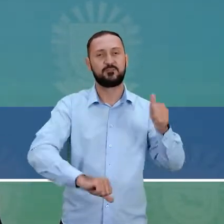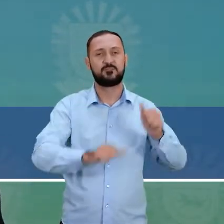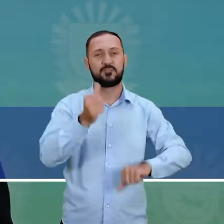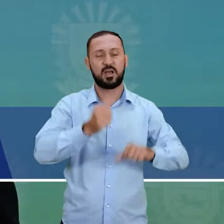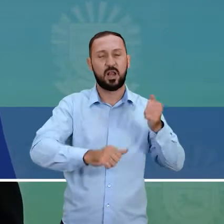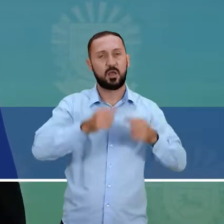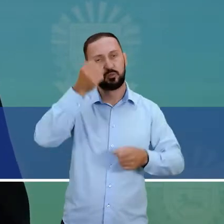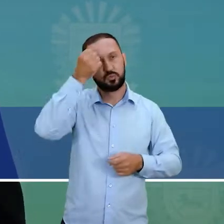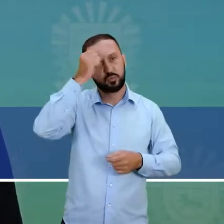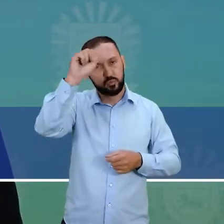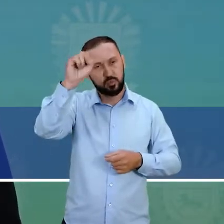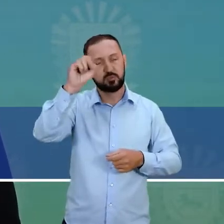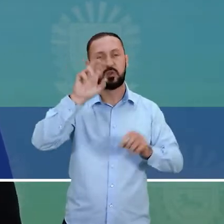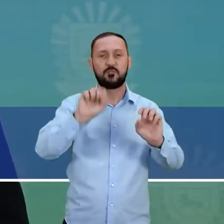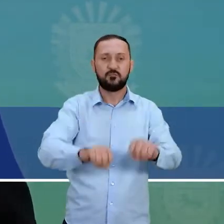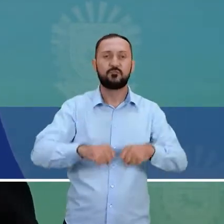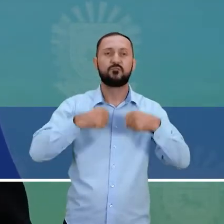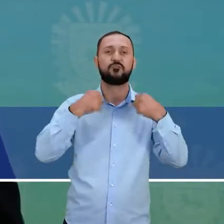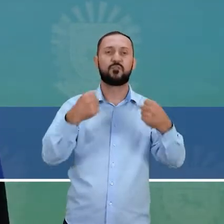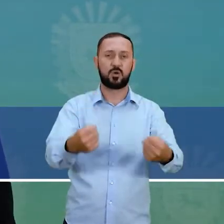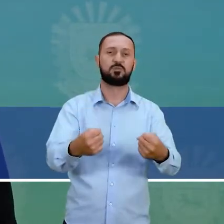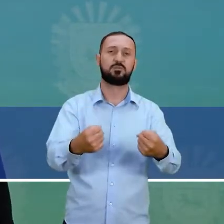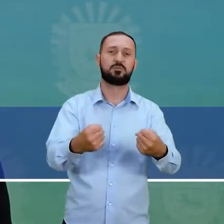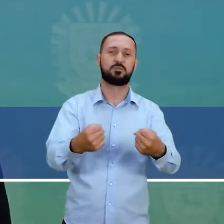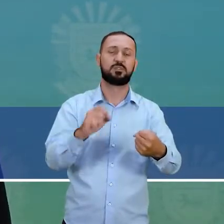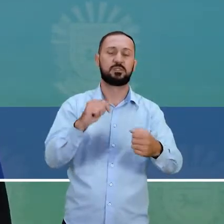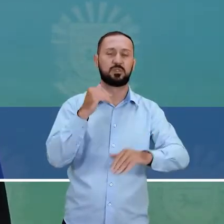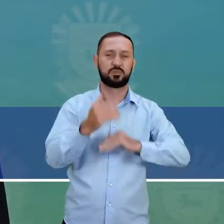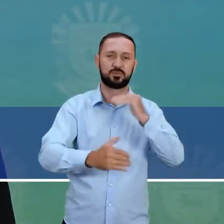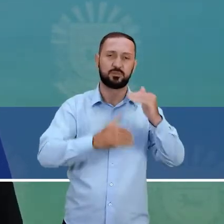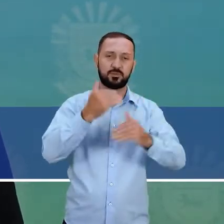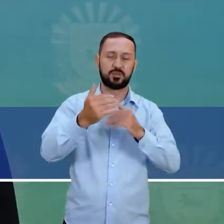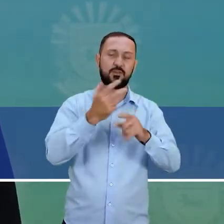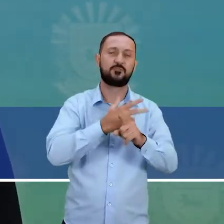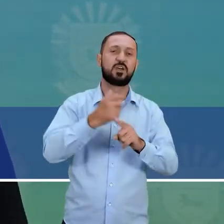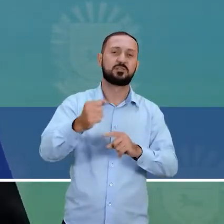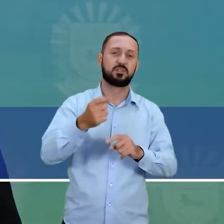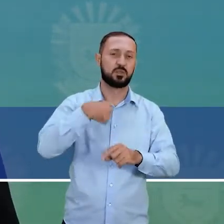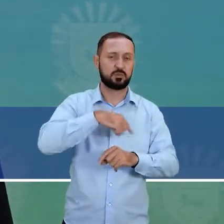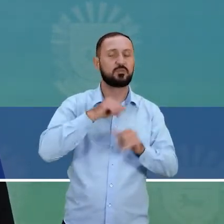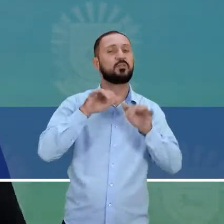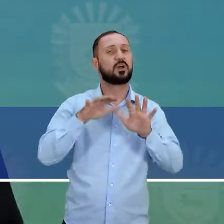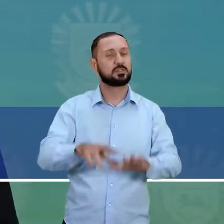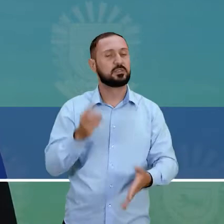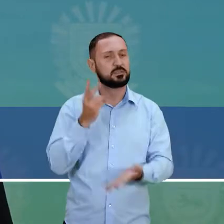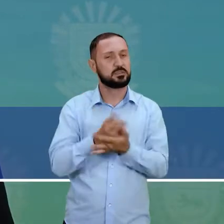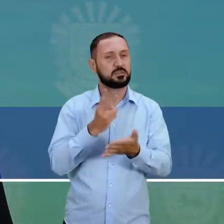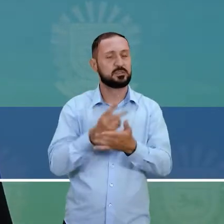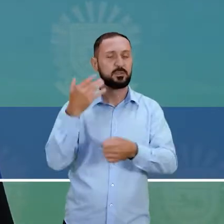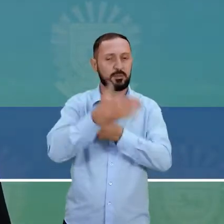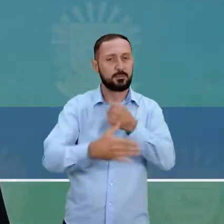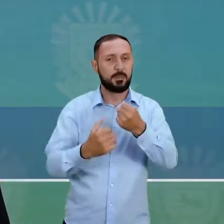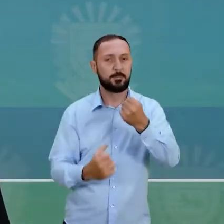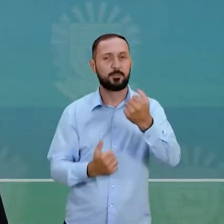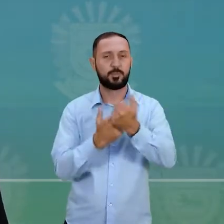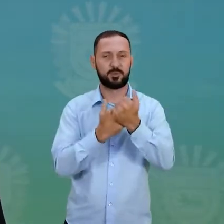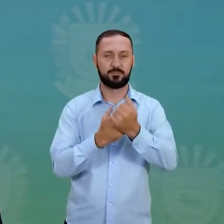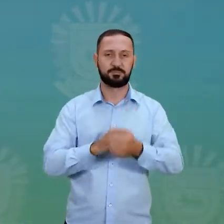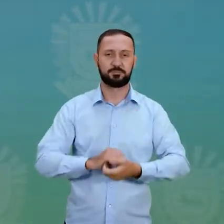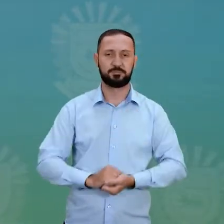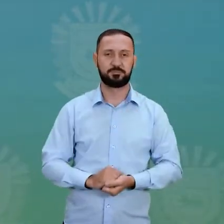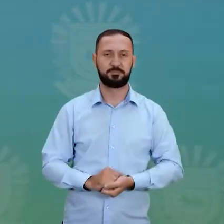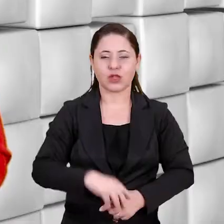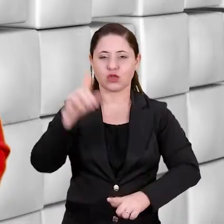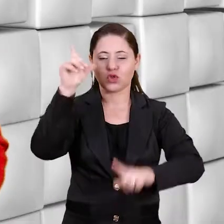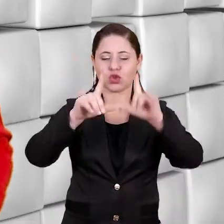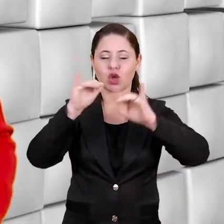tem que ser avaliado, o seu sucesso, a sua força de vontade em crescer, em vencer. E nós estaremos aqui sempre para apoiar esse tipo